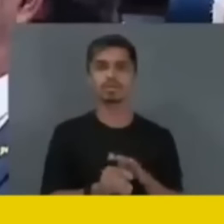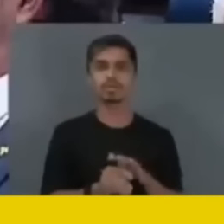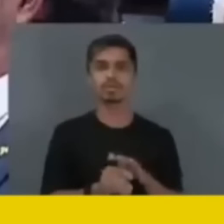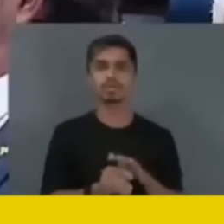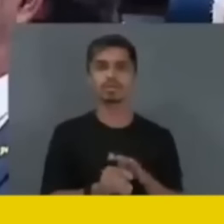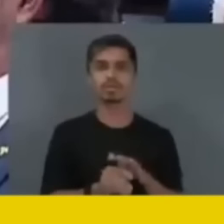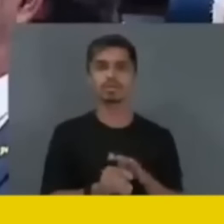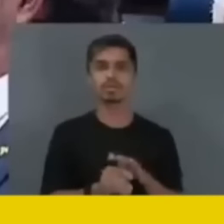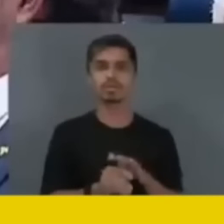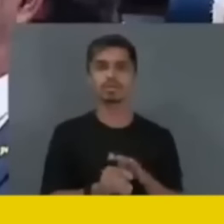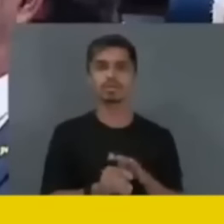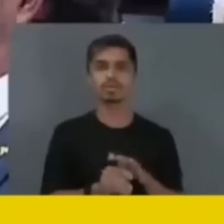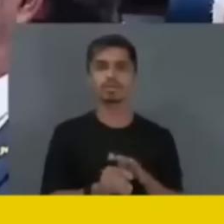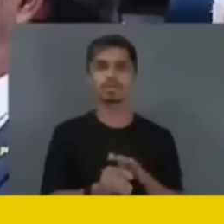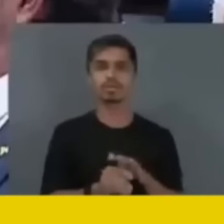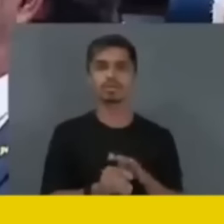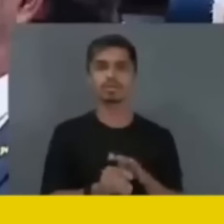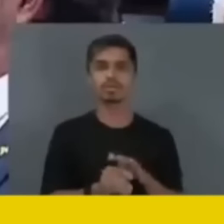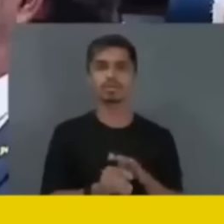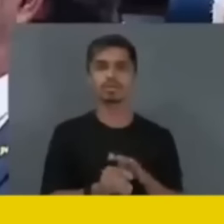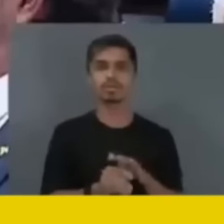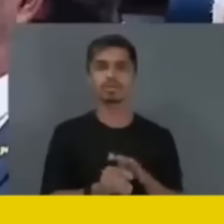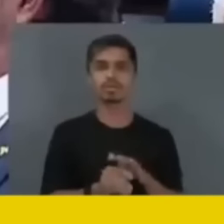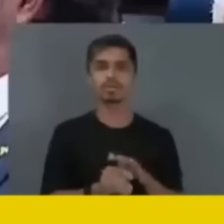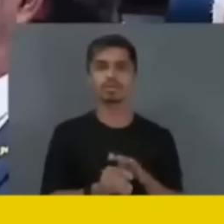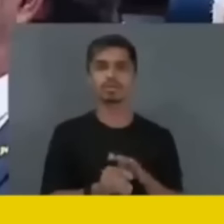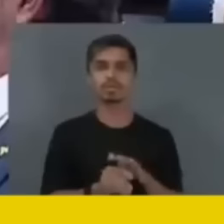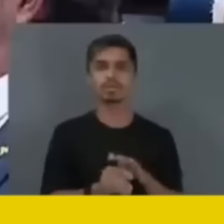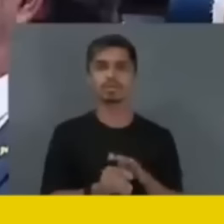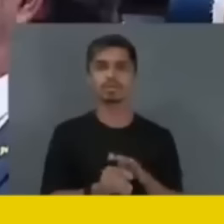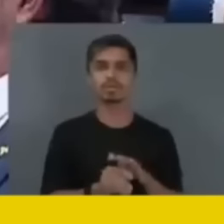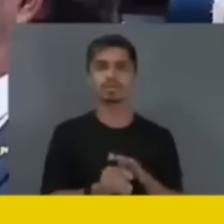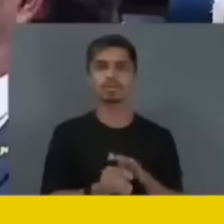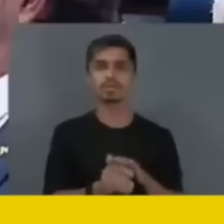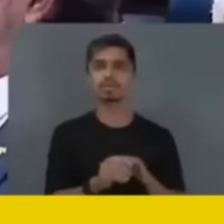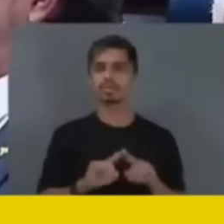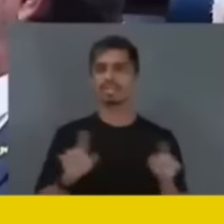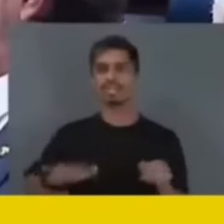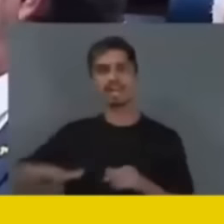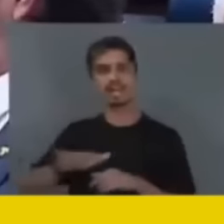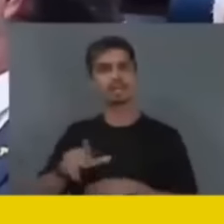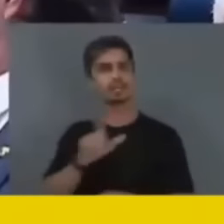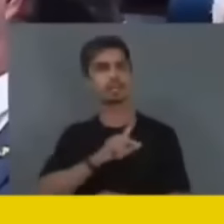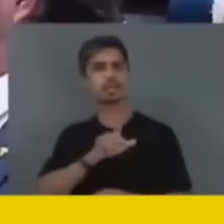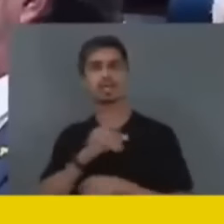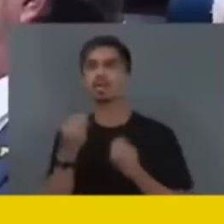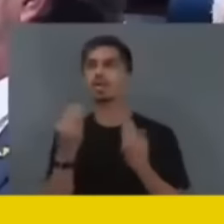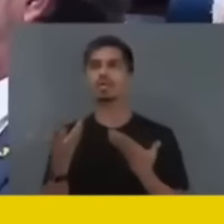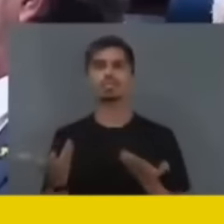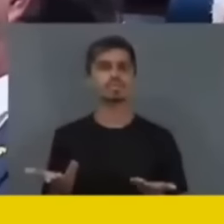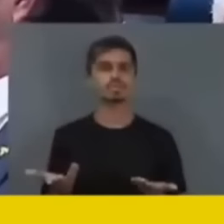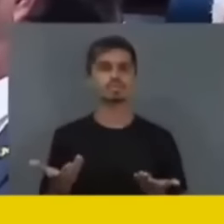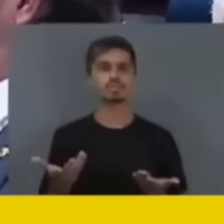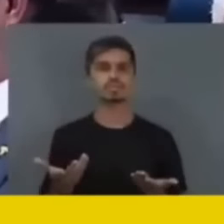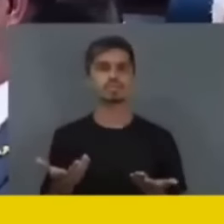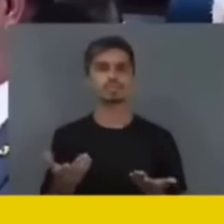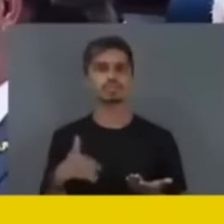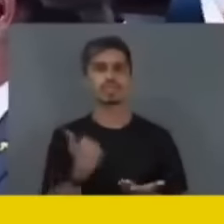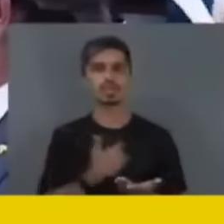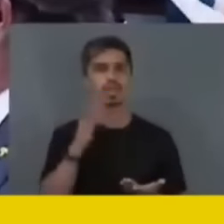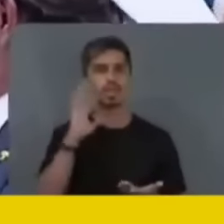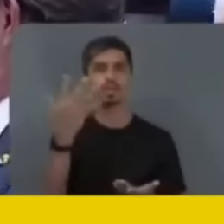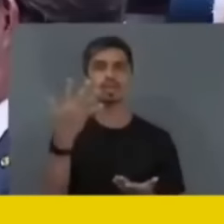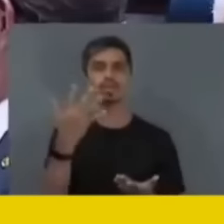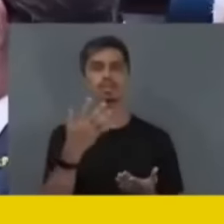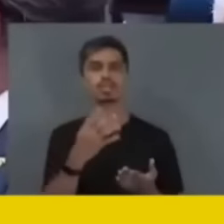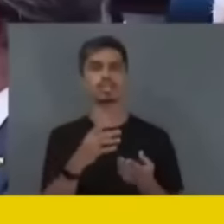aí contra as fake news no Brasil, na política brasileira, tá, pessoal? Como é que a gente vai fazer uma determinação,